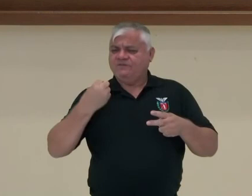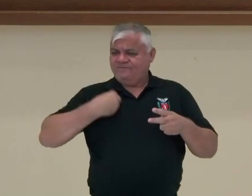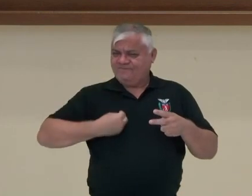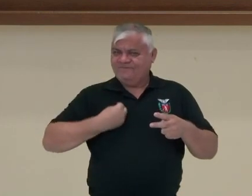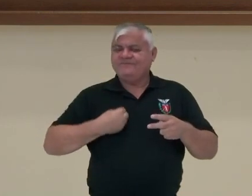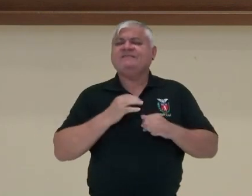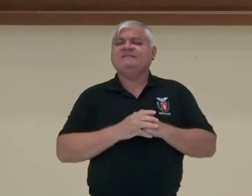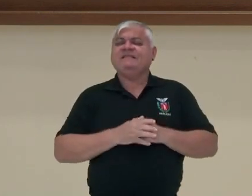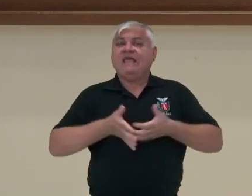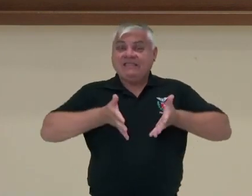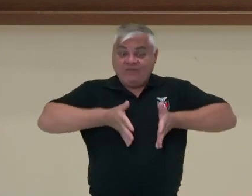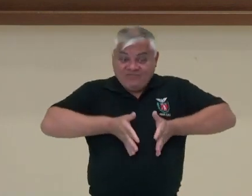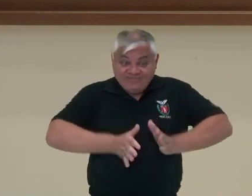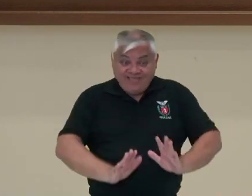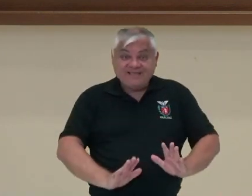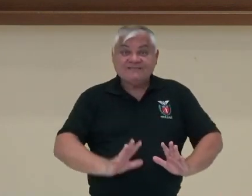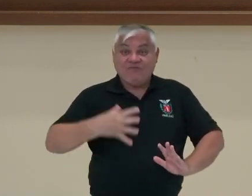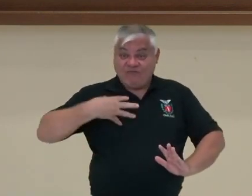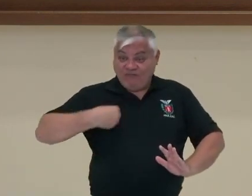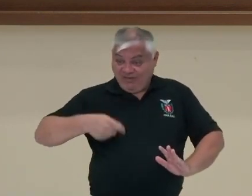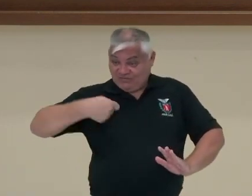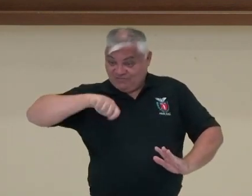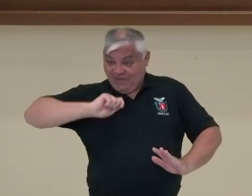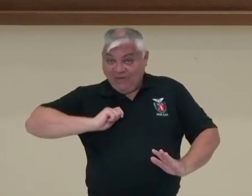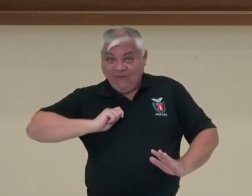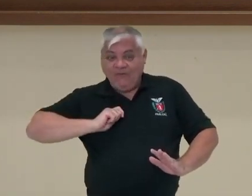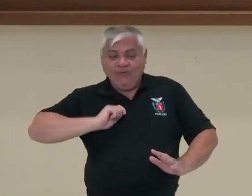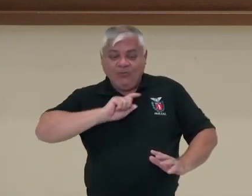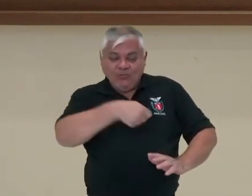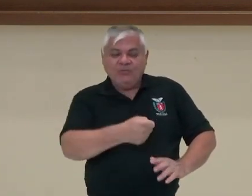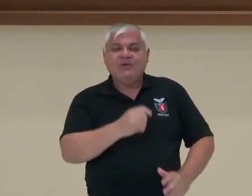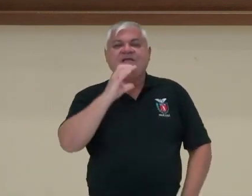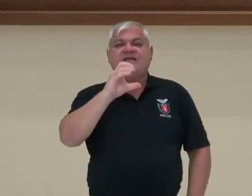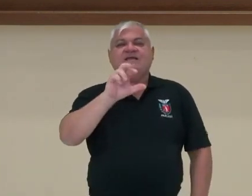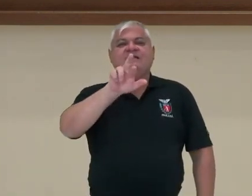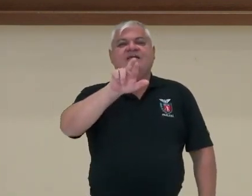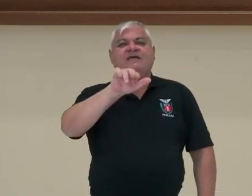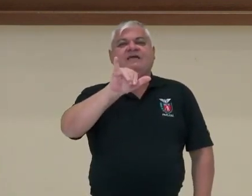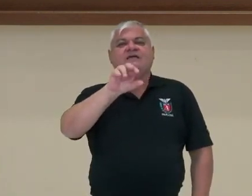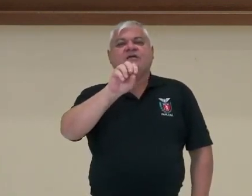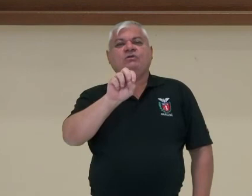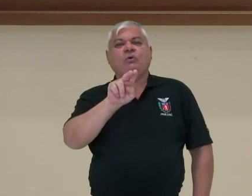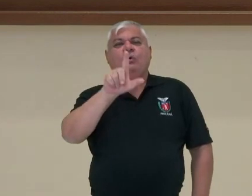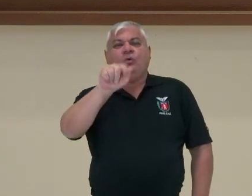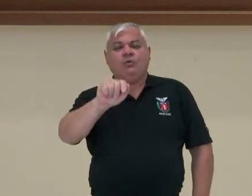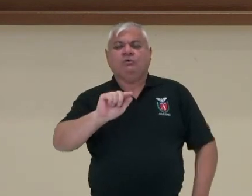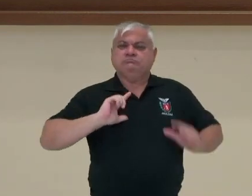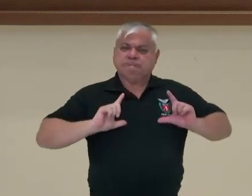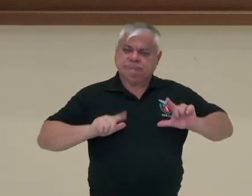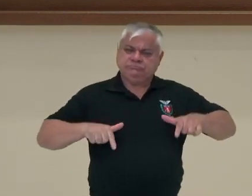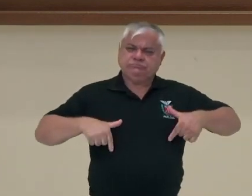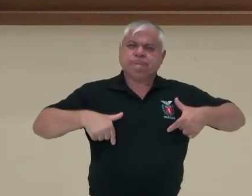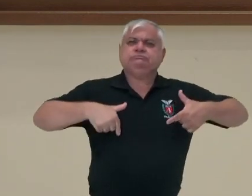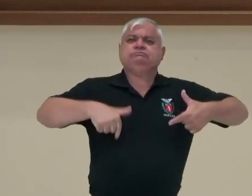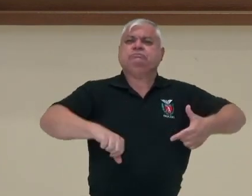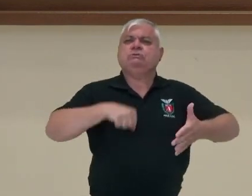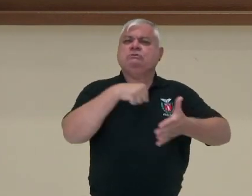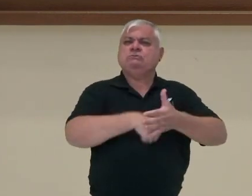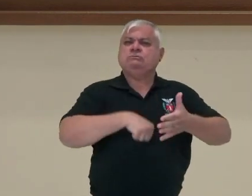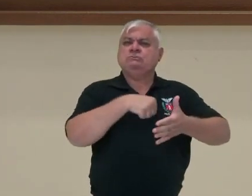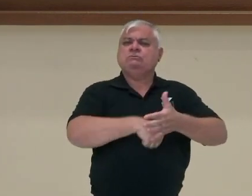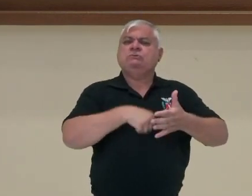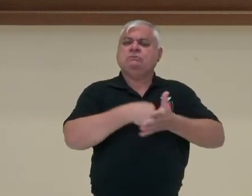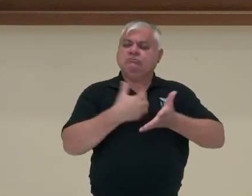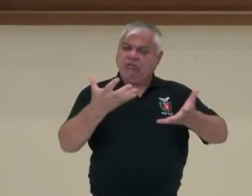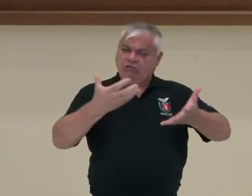de espanhóis, que nasceram aqui, os chamados crioulos, eles tiveram que lutar, reivindicar para poder